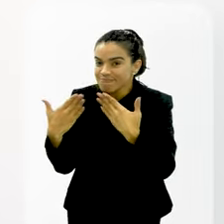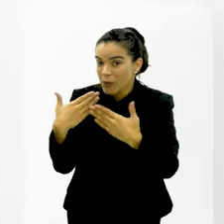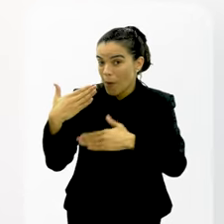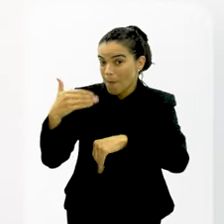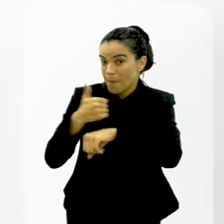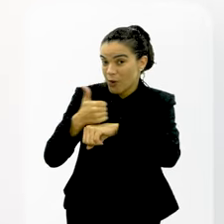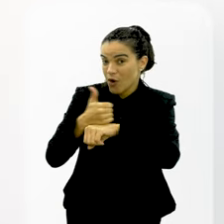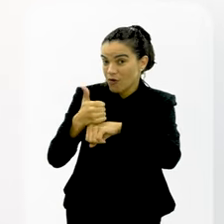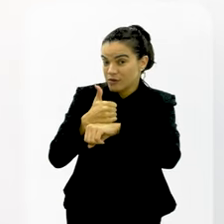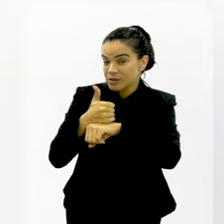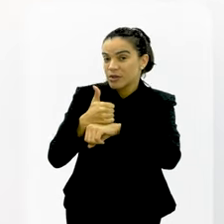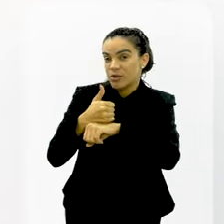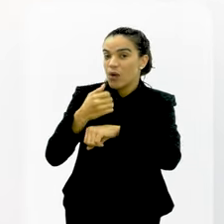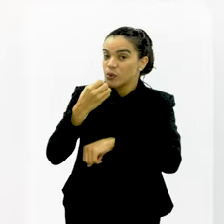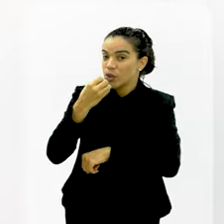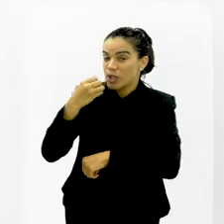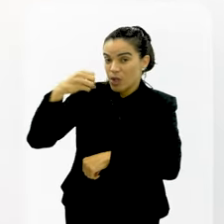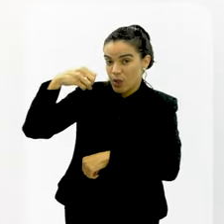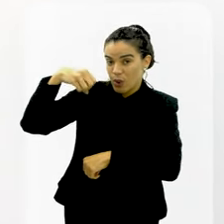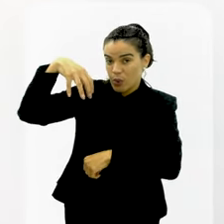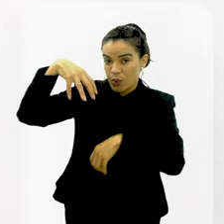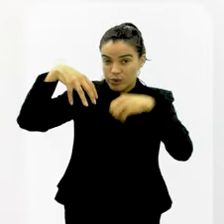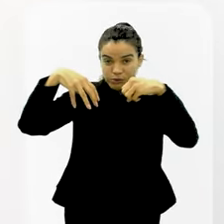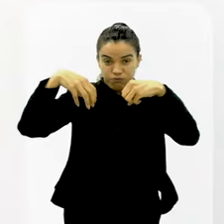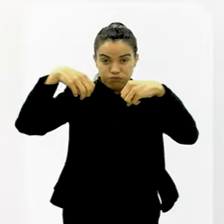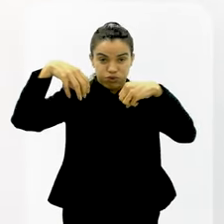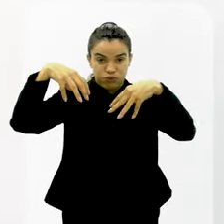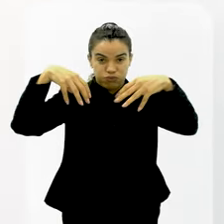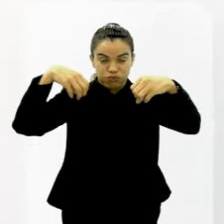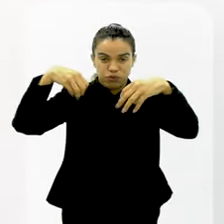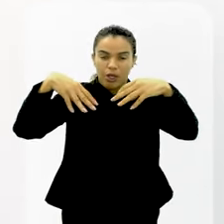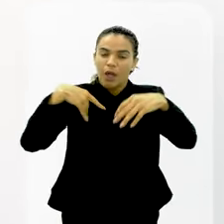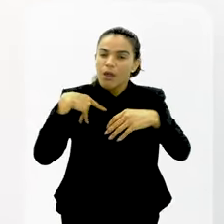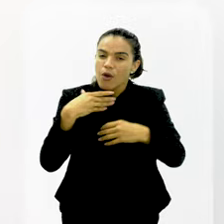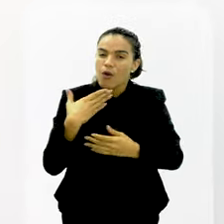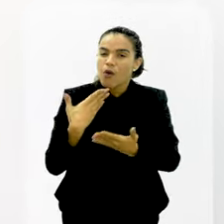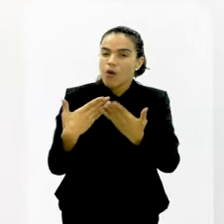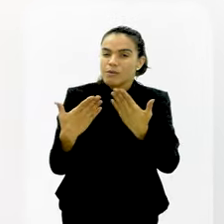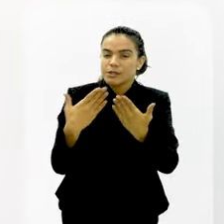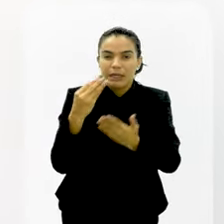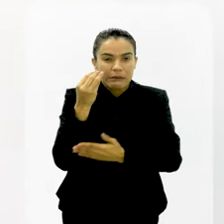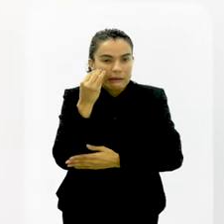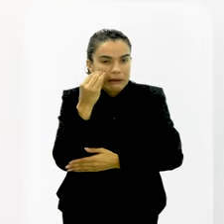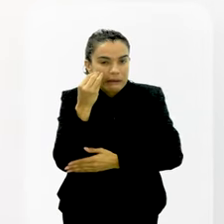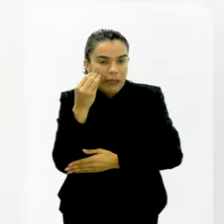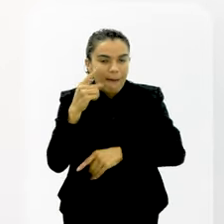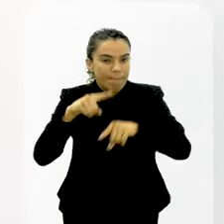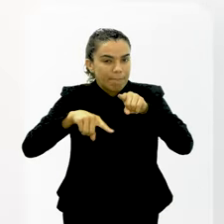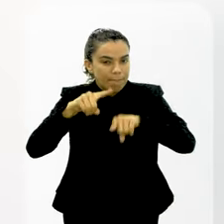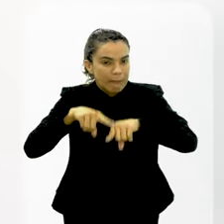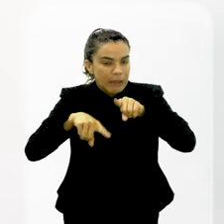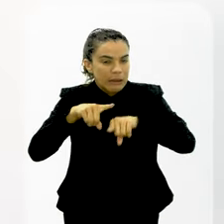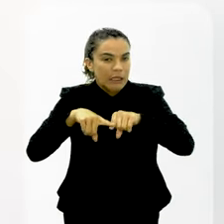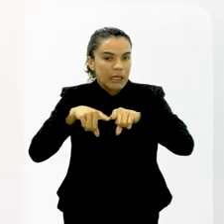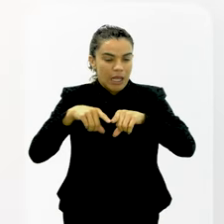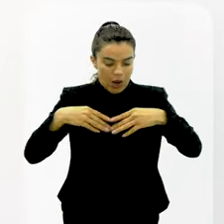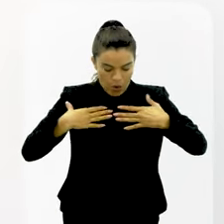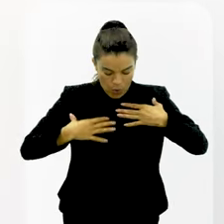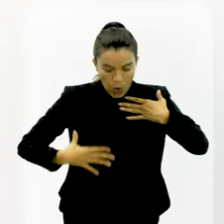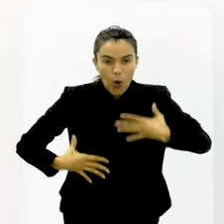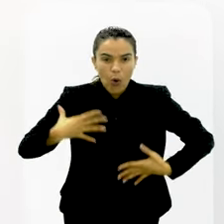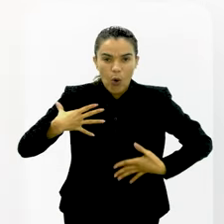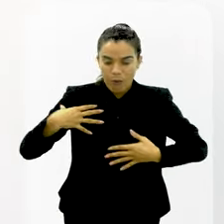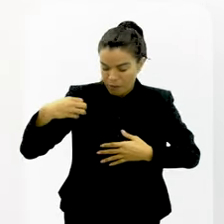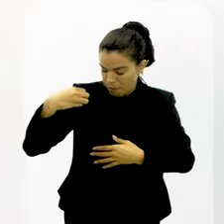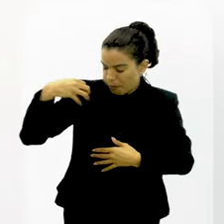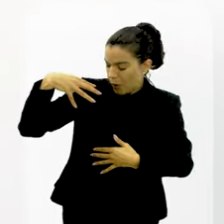nosso luminotécnico da escola, o Alan, já no protótipo, eu comecei a testar materiais que